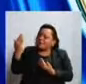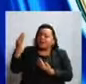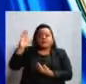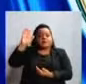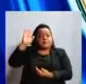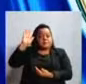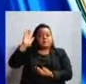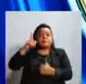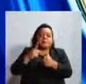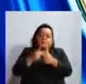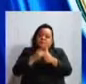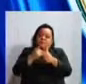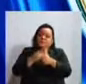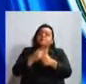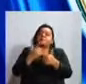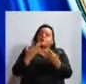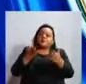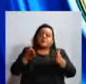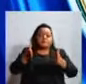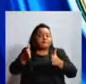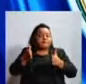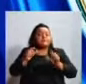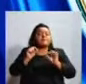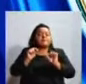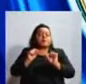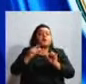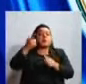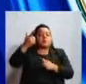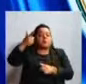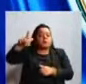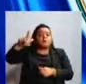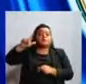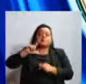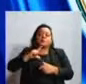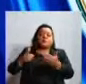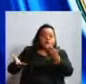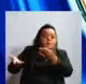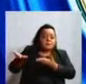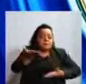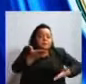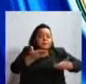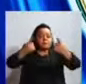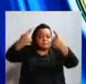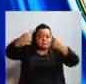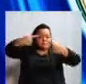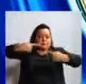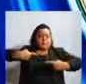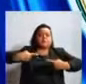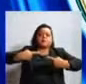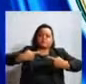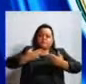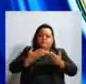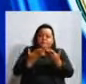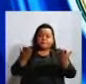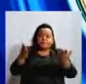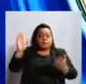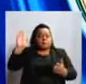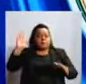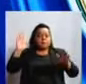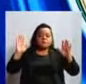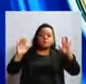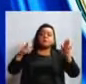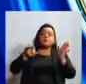bloco do debate da SIC-TV. No próximo bloco, nós teremos mais rodadas de confronto entre os candidatos e as